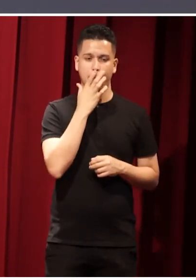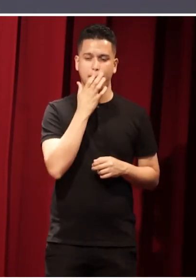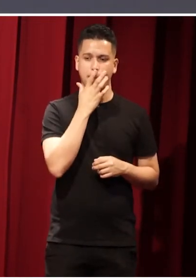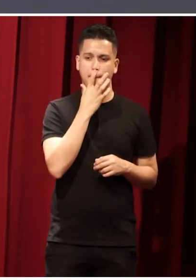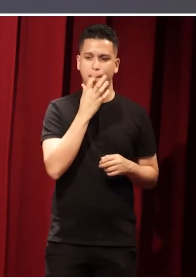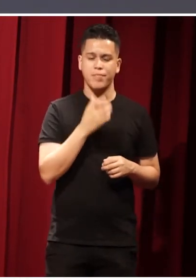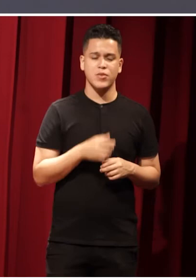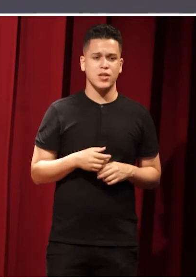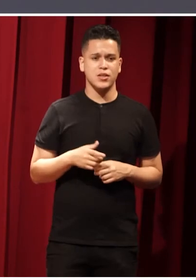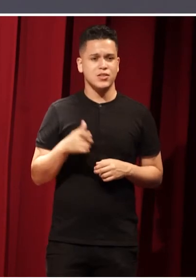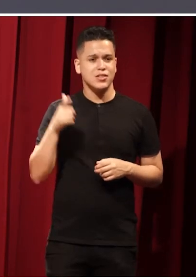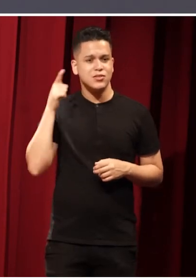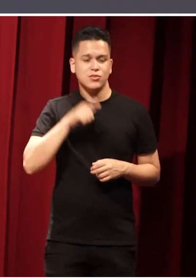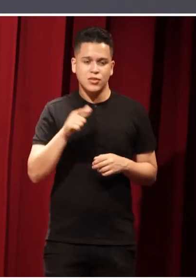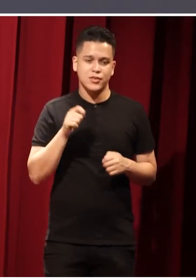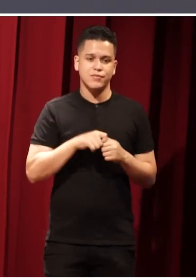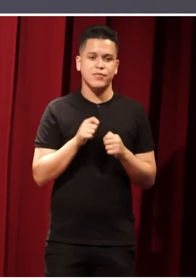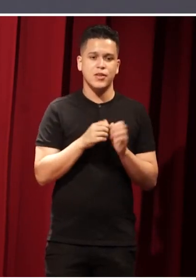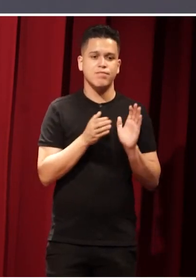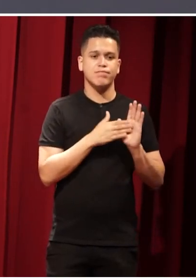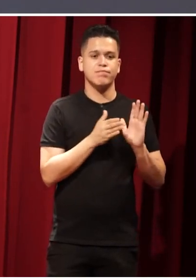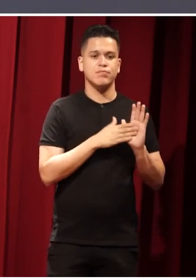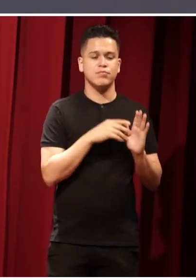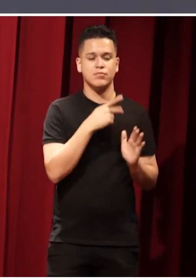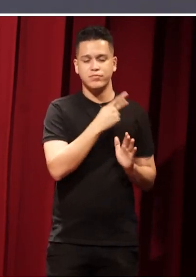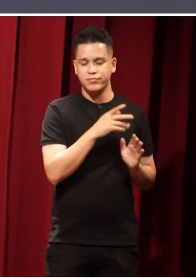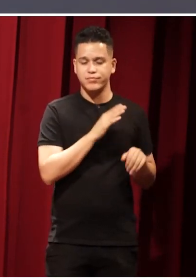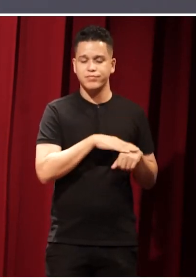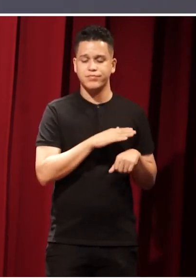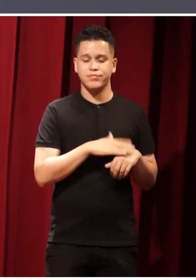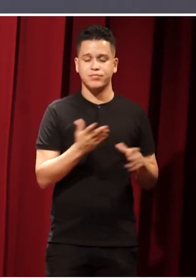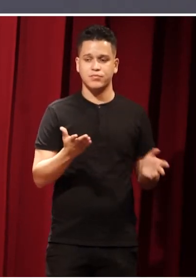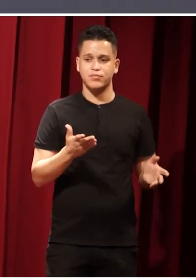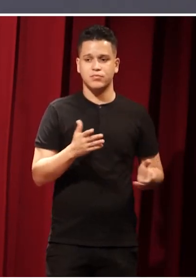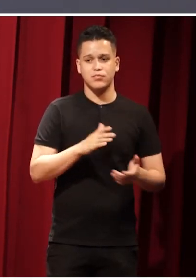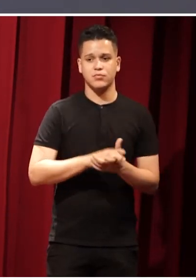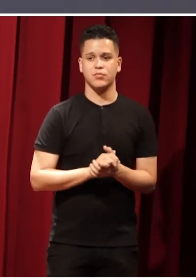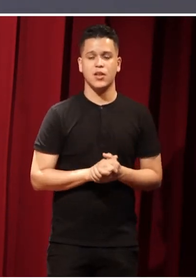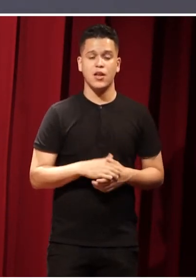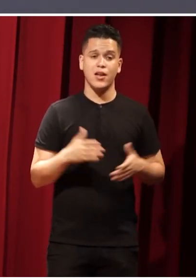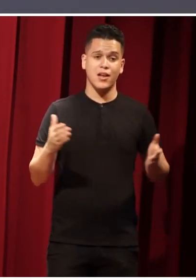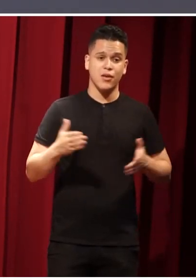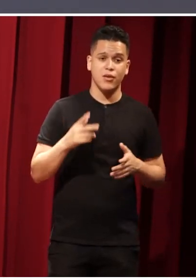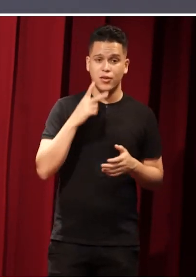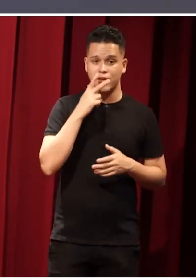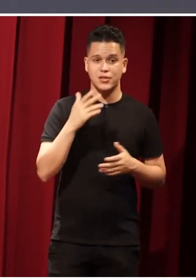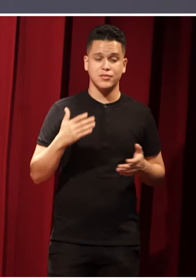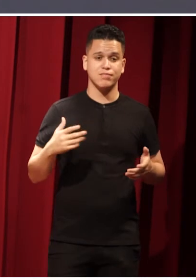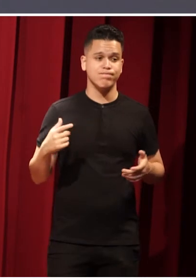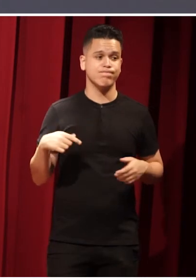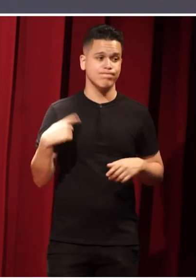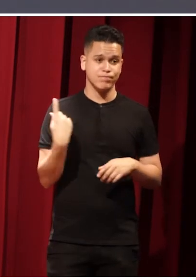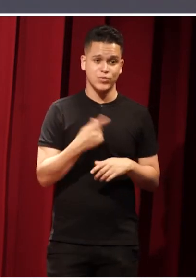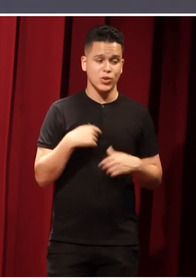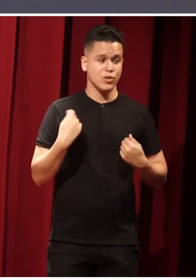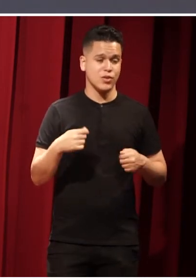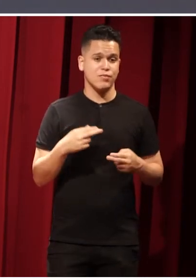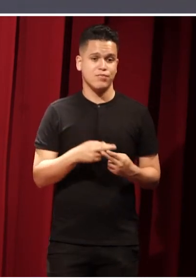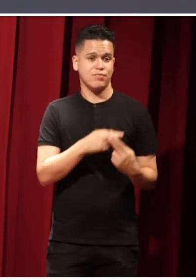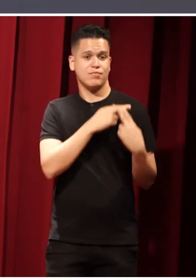preserva, cumpre o papel de protetor, acho que cabe a sociedade entrar